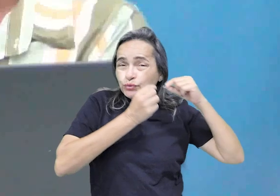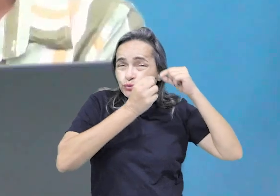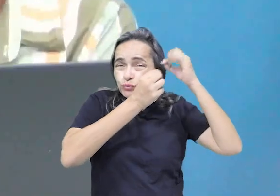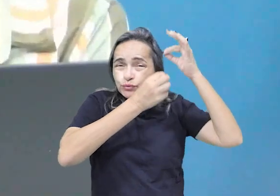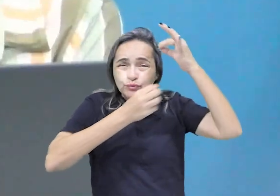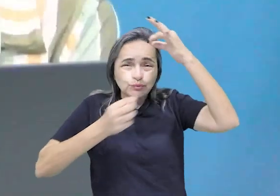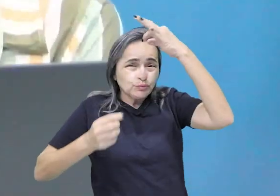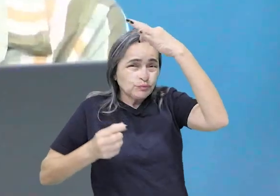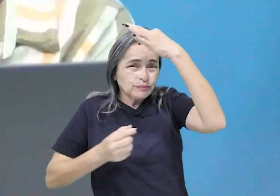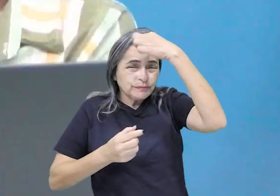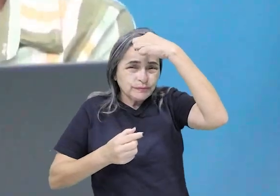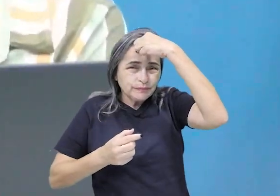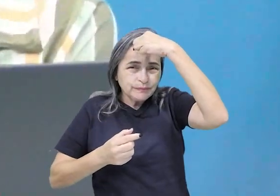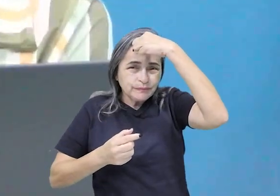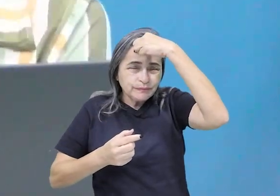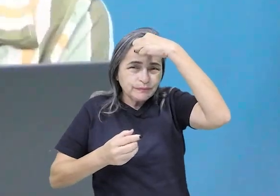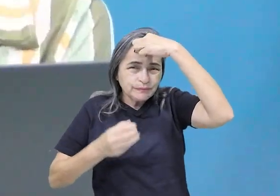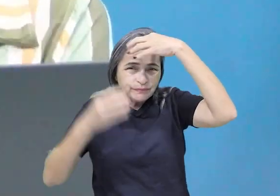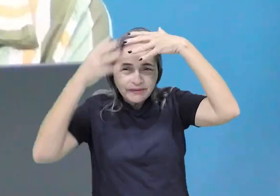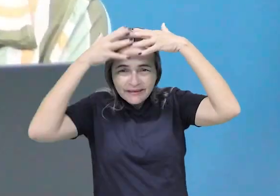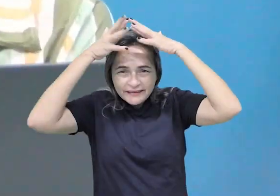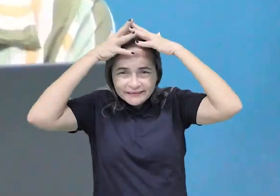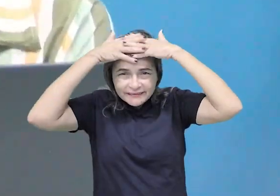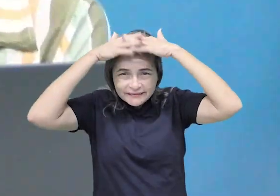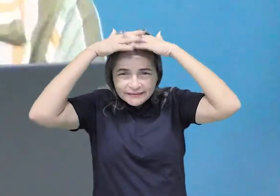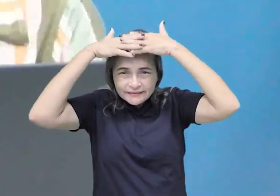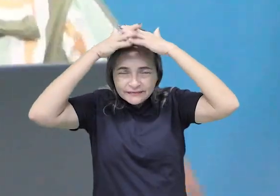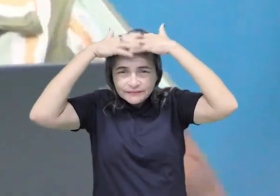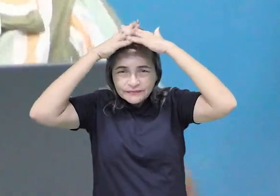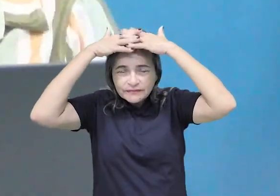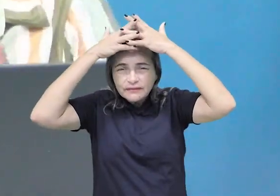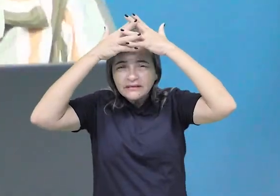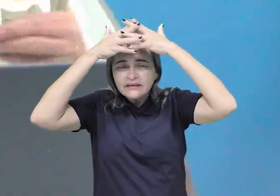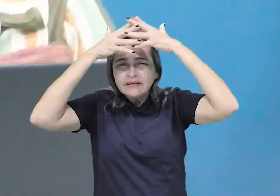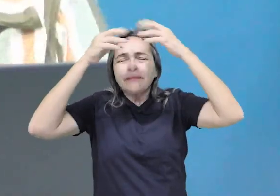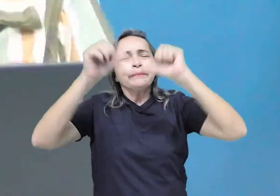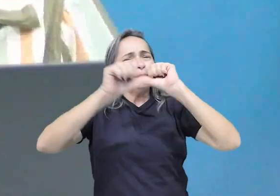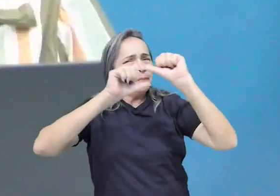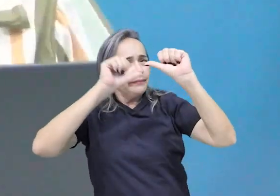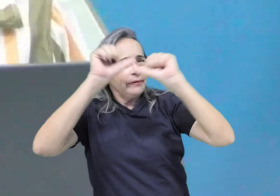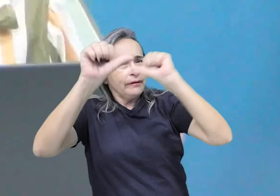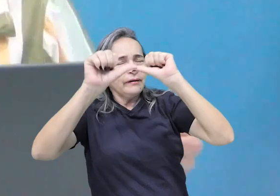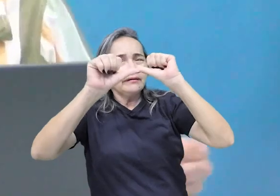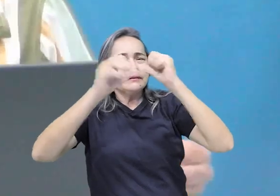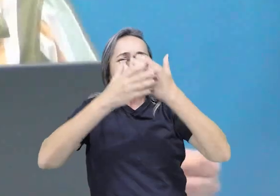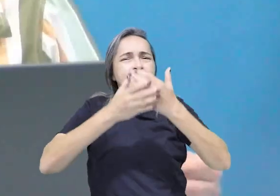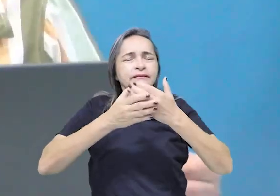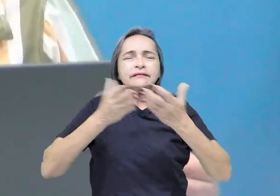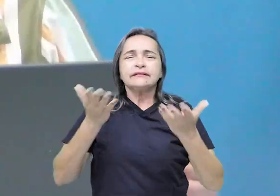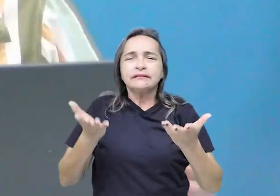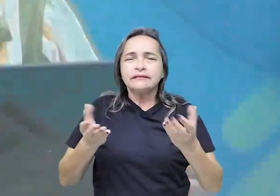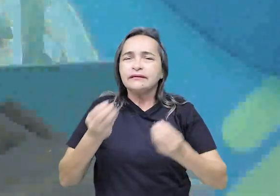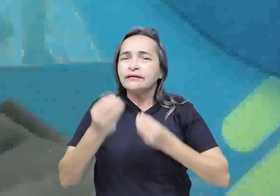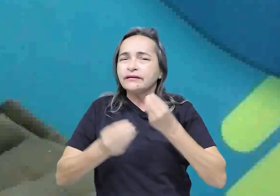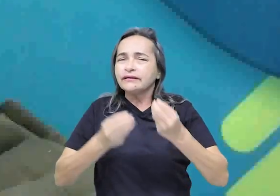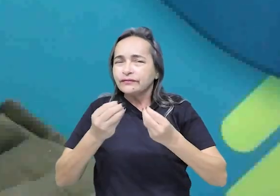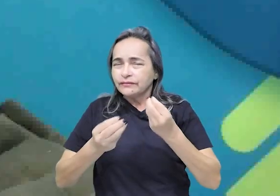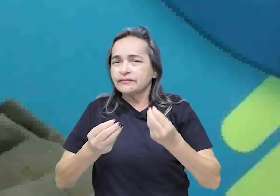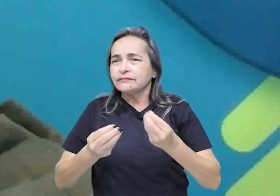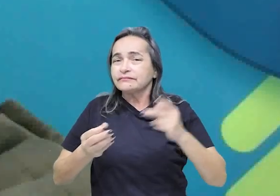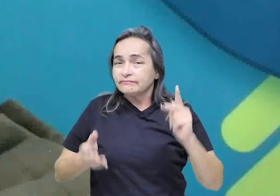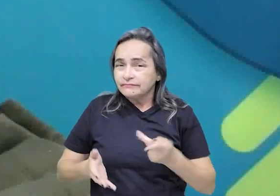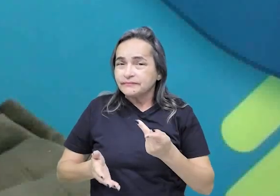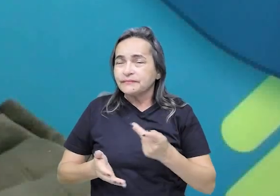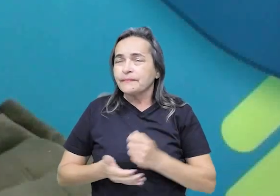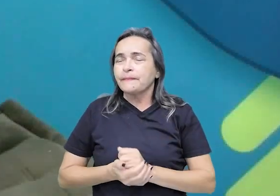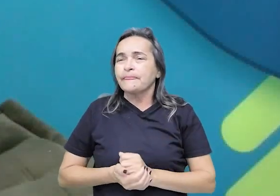que o cérebro interprete esse som que foi captado, esse canal de comunicação é comprometido, é isso? Exatamente.